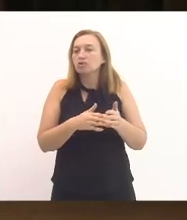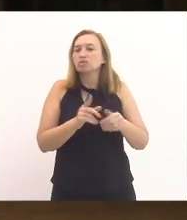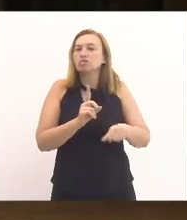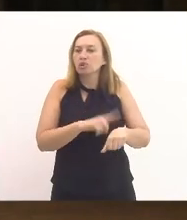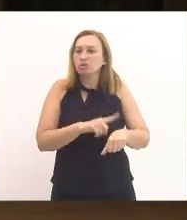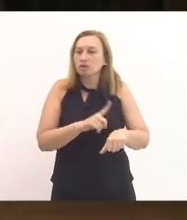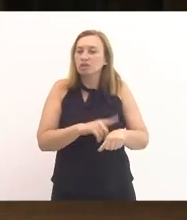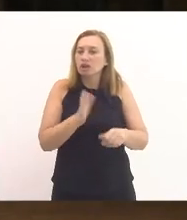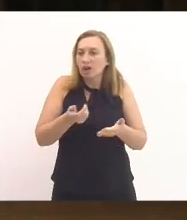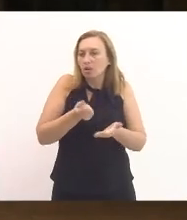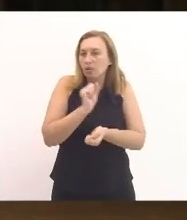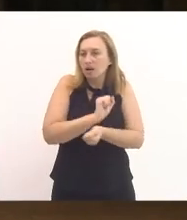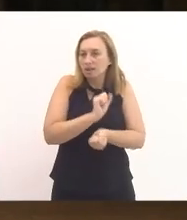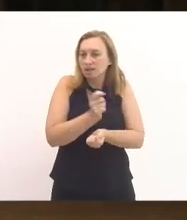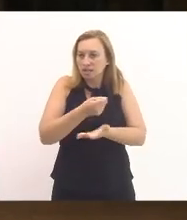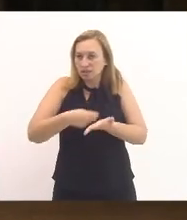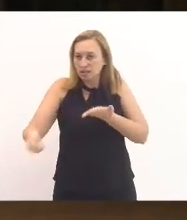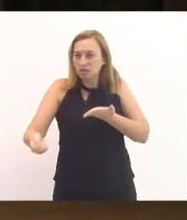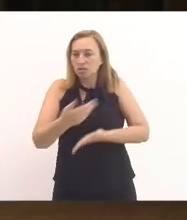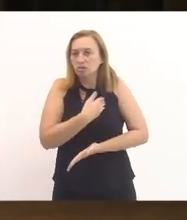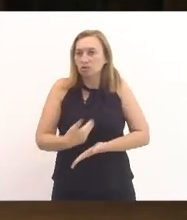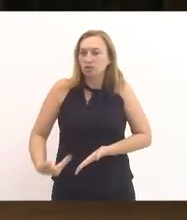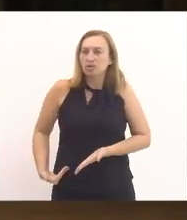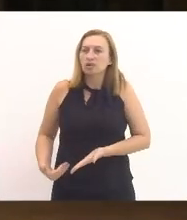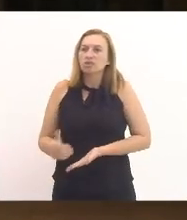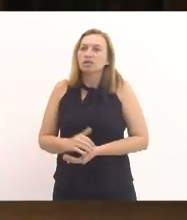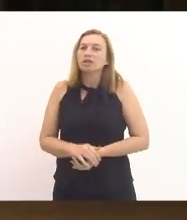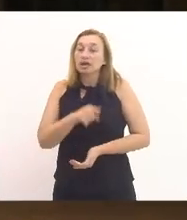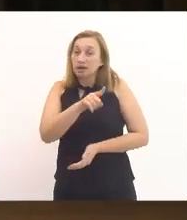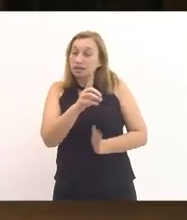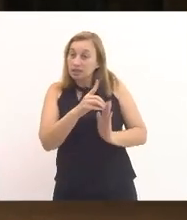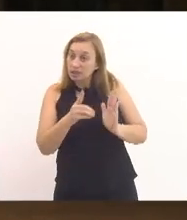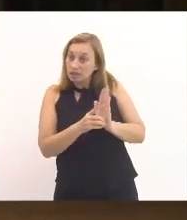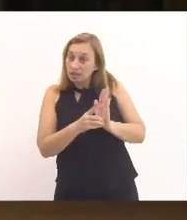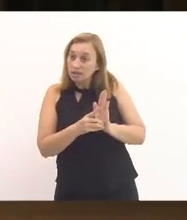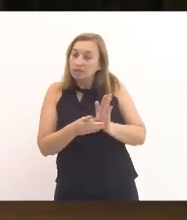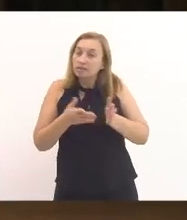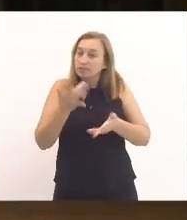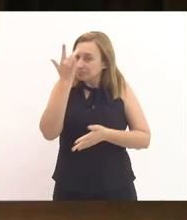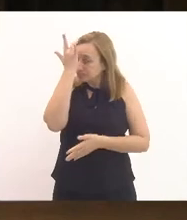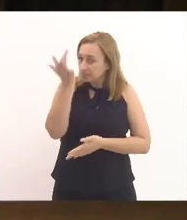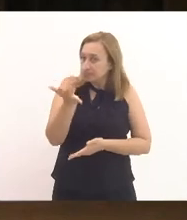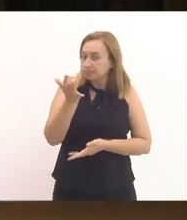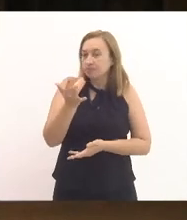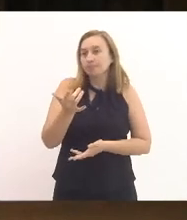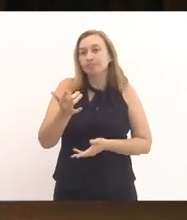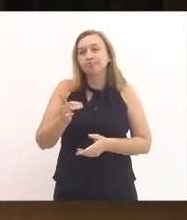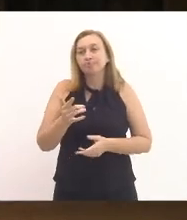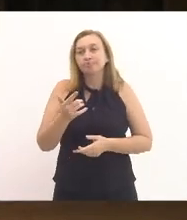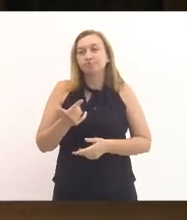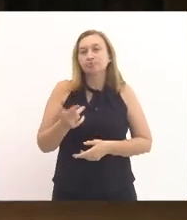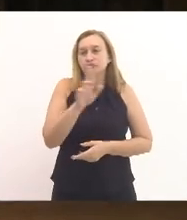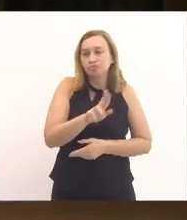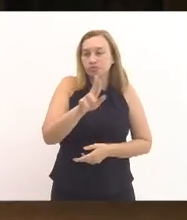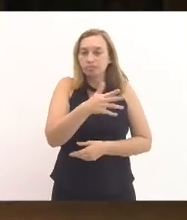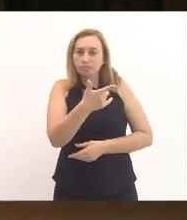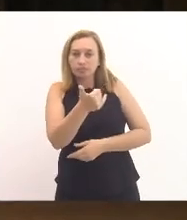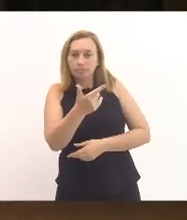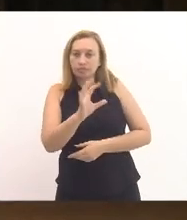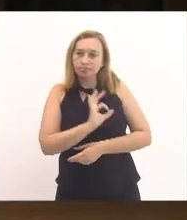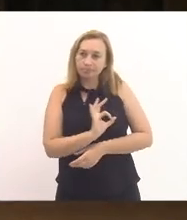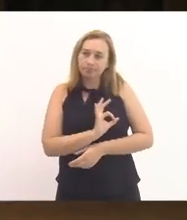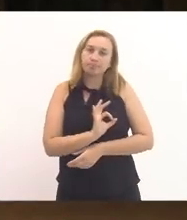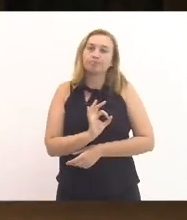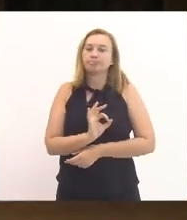aguardando a hora do governador esse decreto Visa a facilitar da aquisição da arma pelo